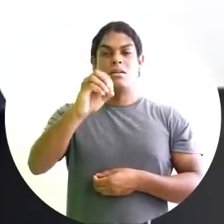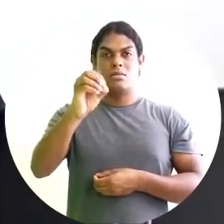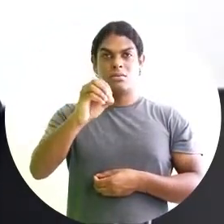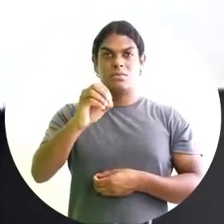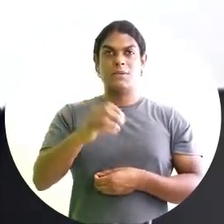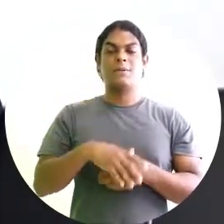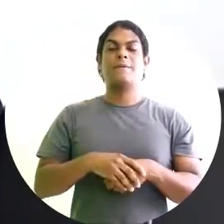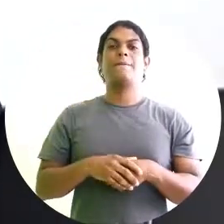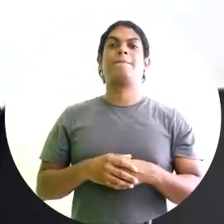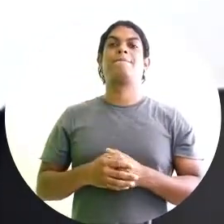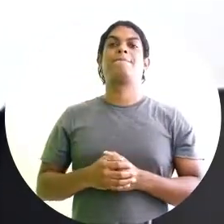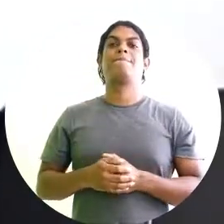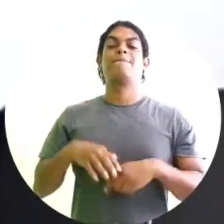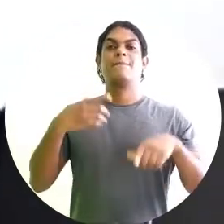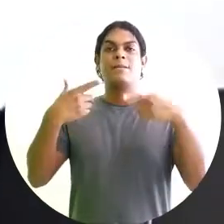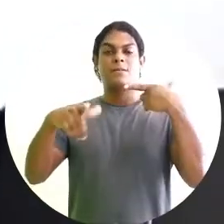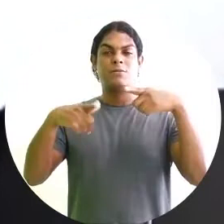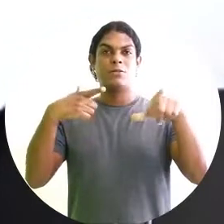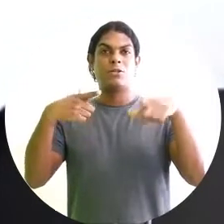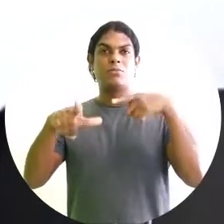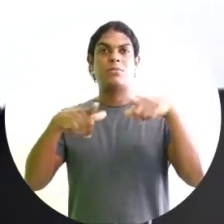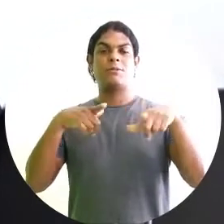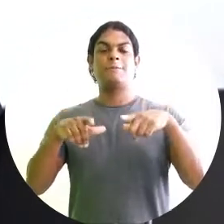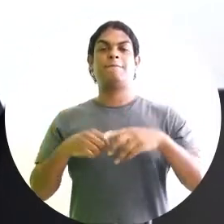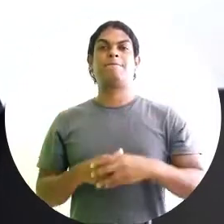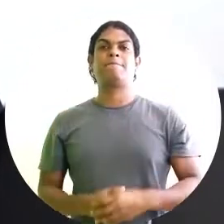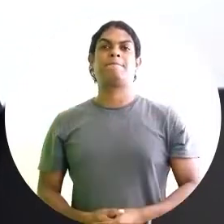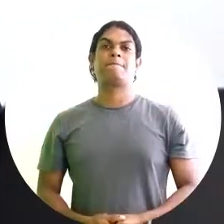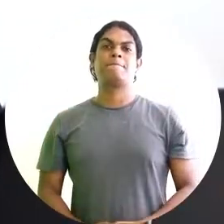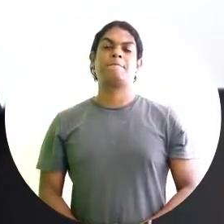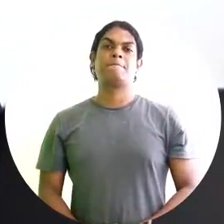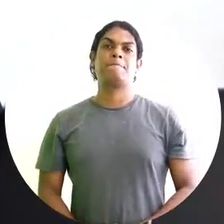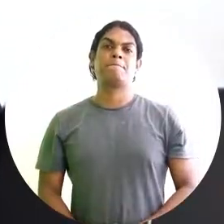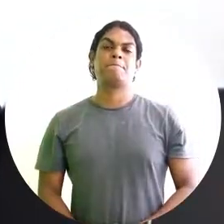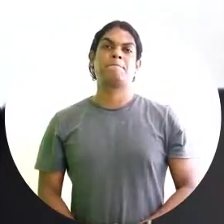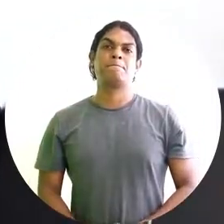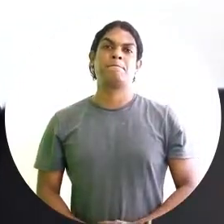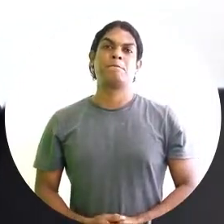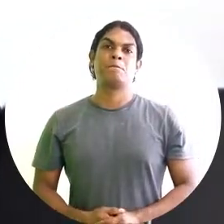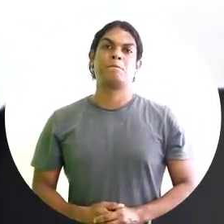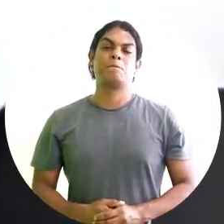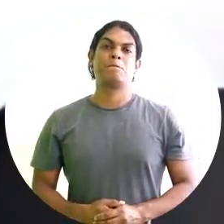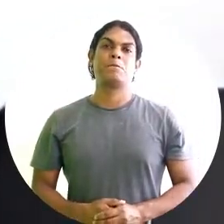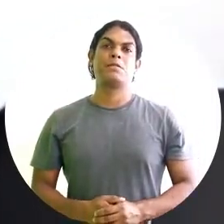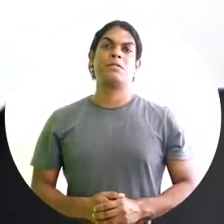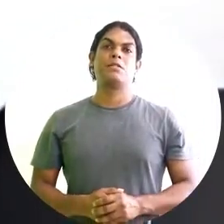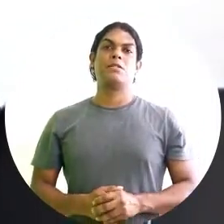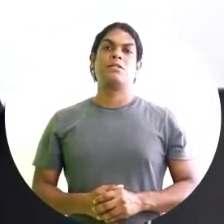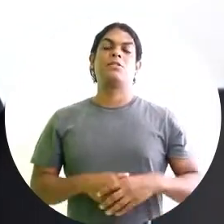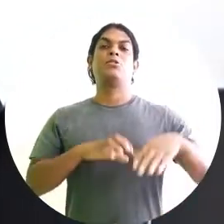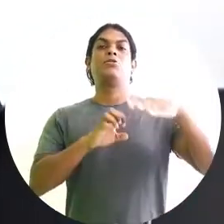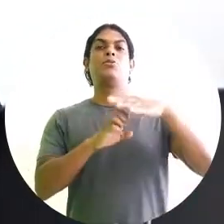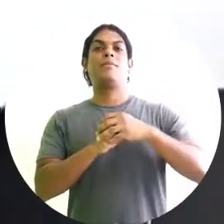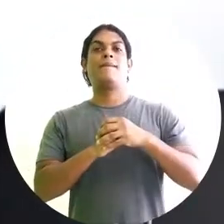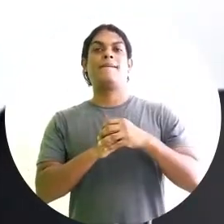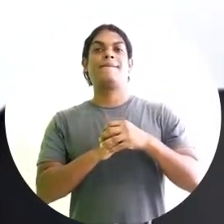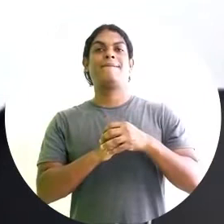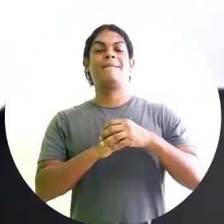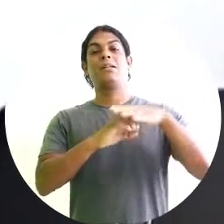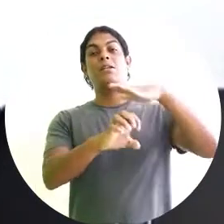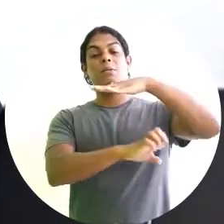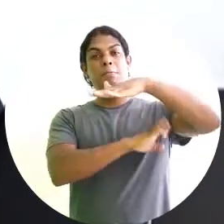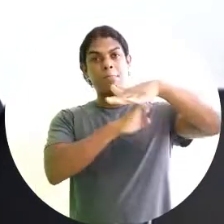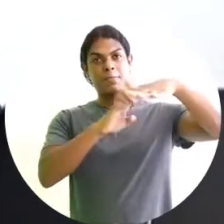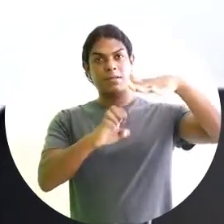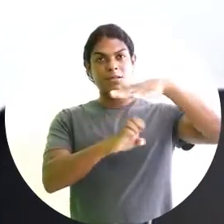policial. Ele é a autoridade competente nessa organização. Então, o empregador vai ser informado,